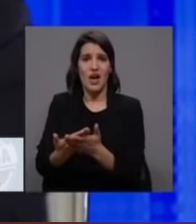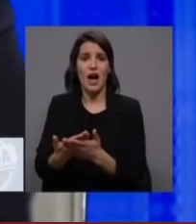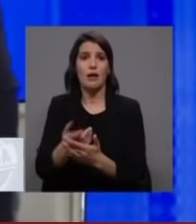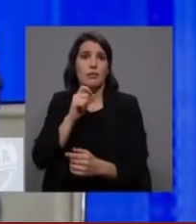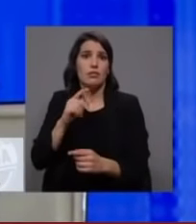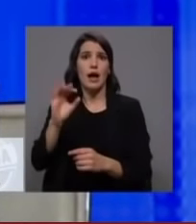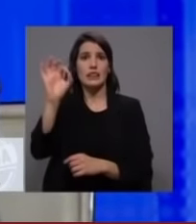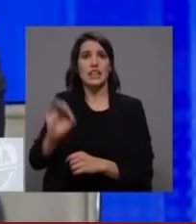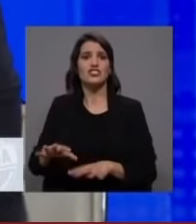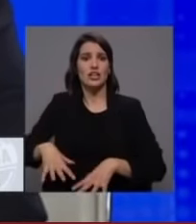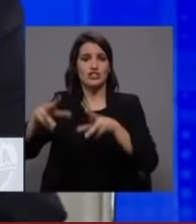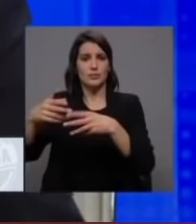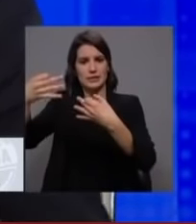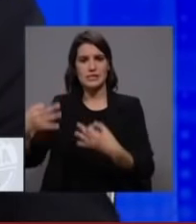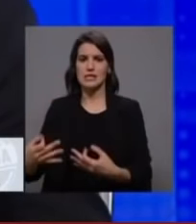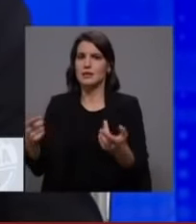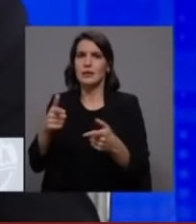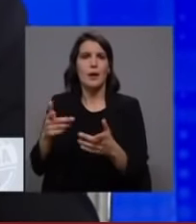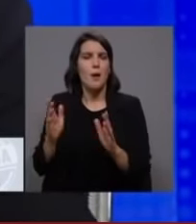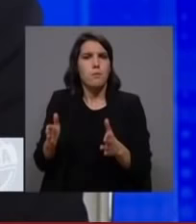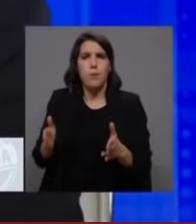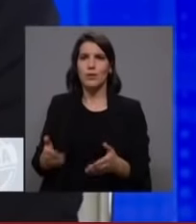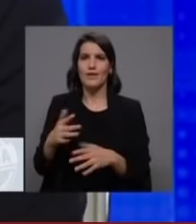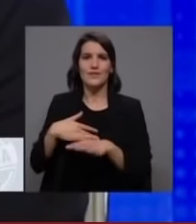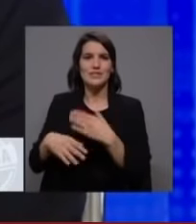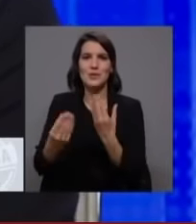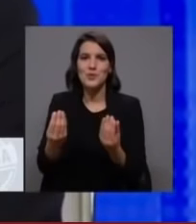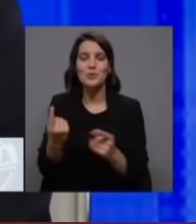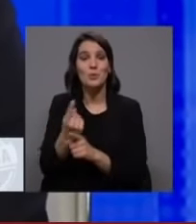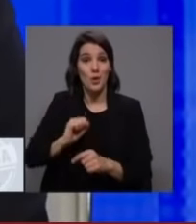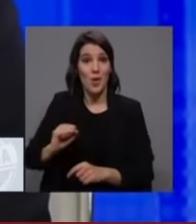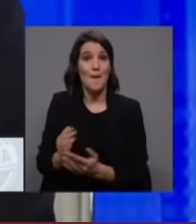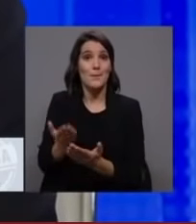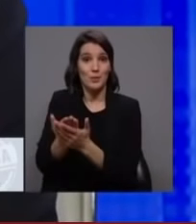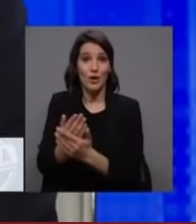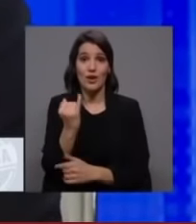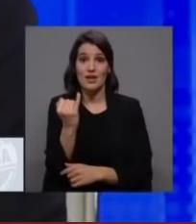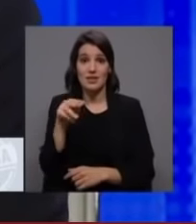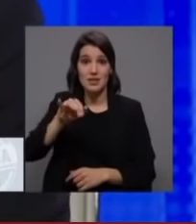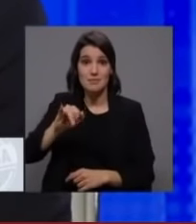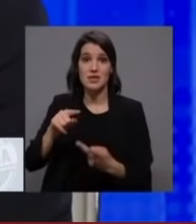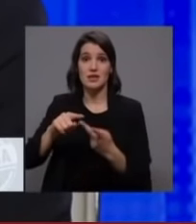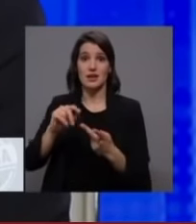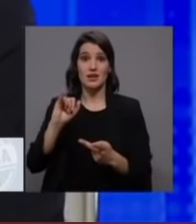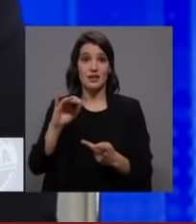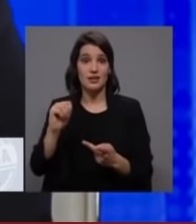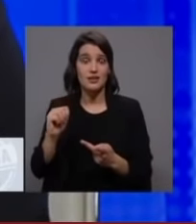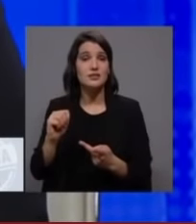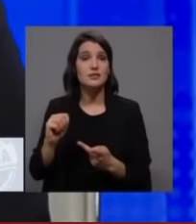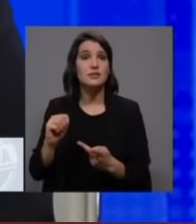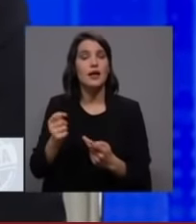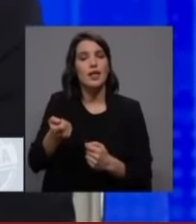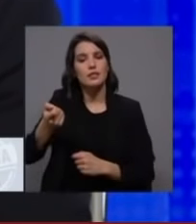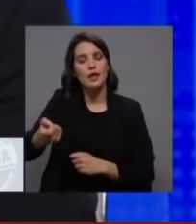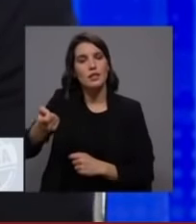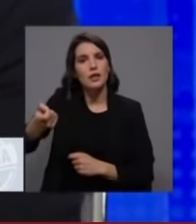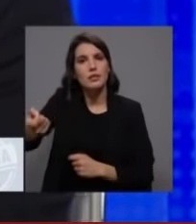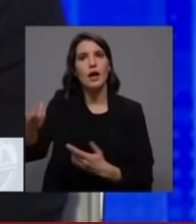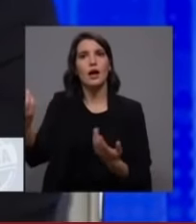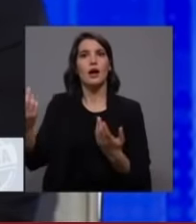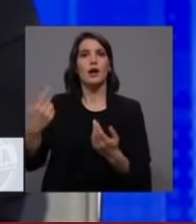e conseguimos uma taxa de crescimento de centro nós nem sequer temos que fazer com mais com essa proposta que era o e me quer para o IRS é gradual